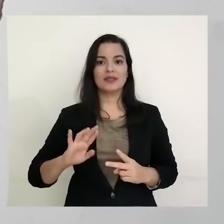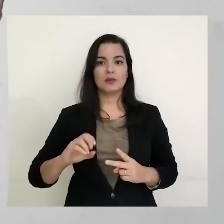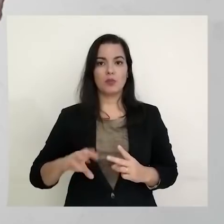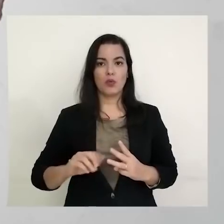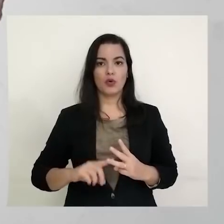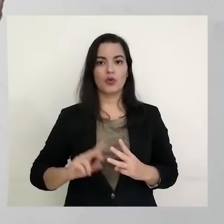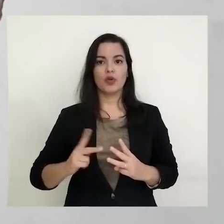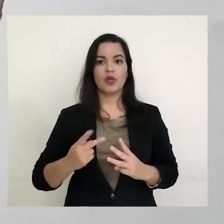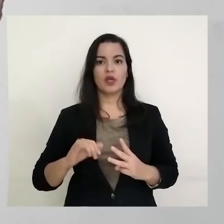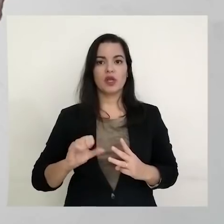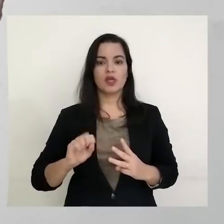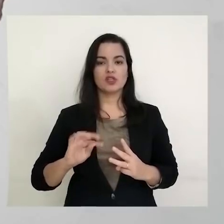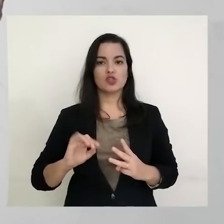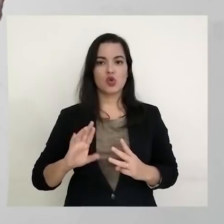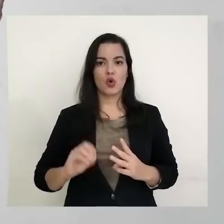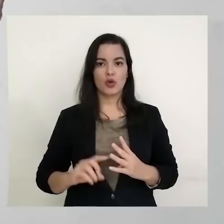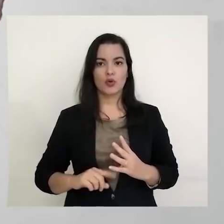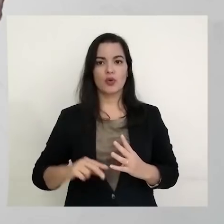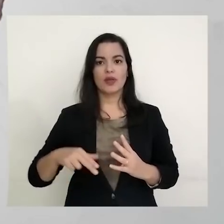sigla é